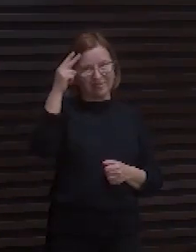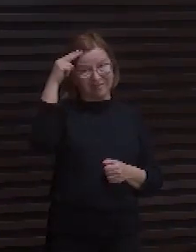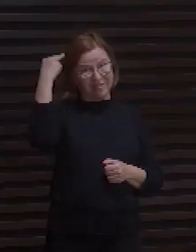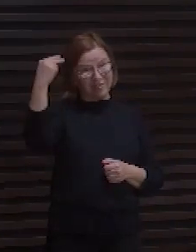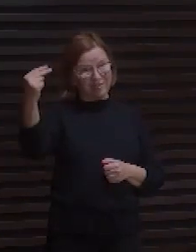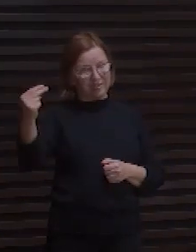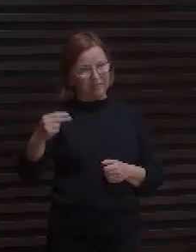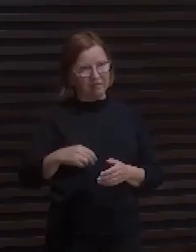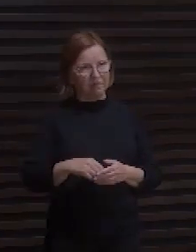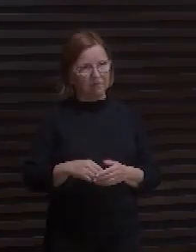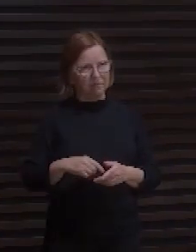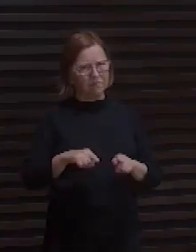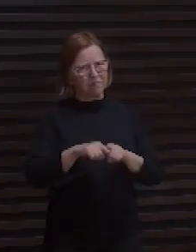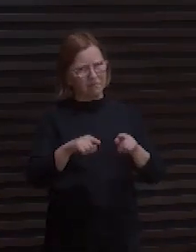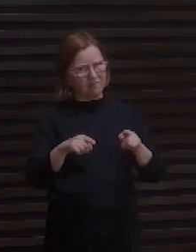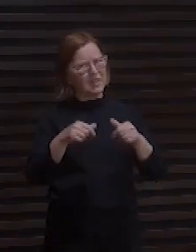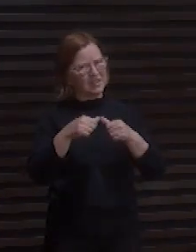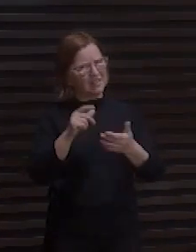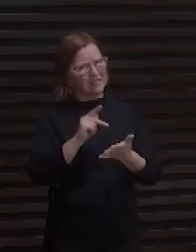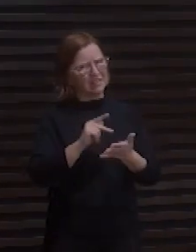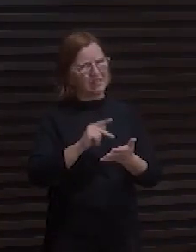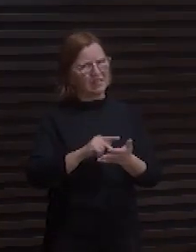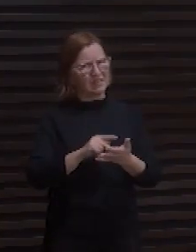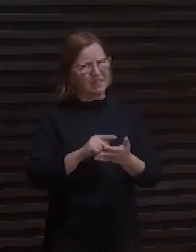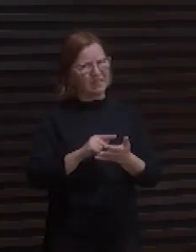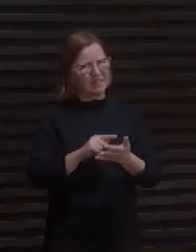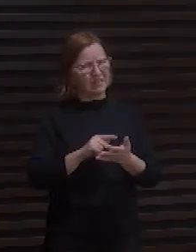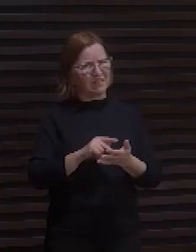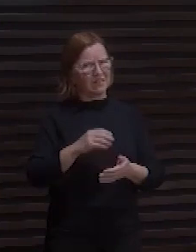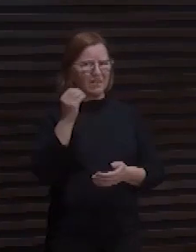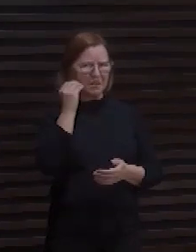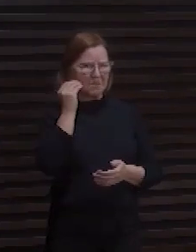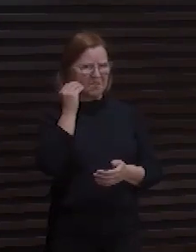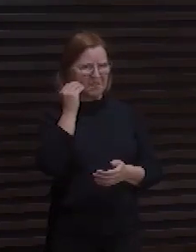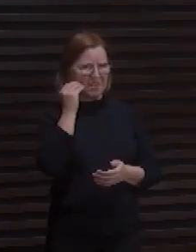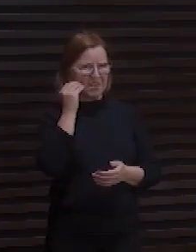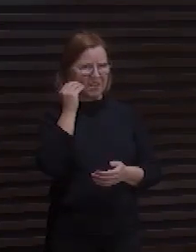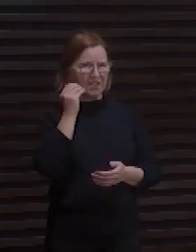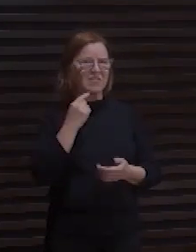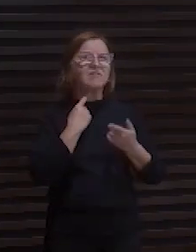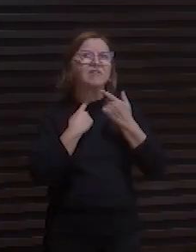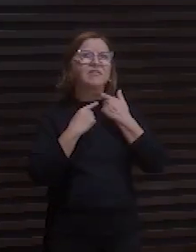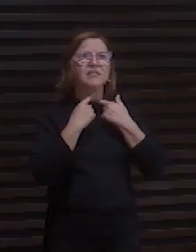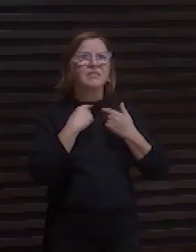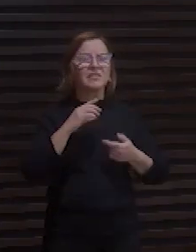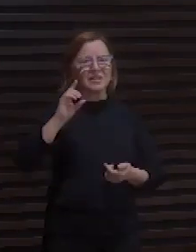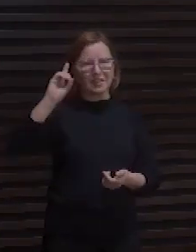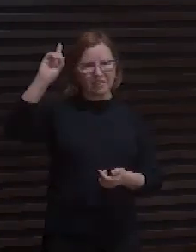Será que é isto que é experimentar a vontade de Deus?